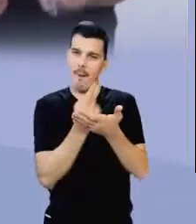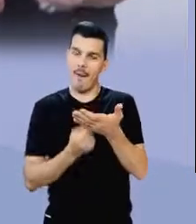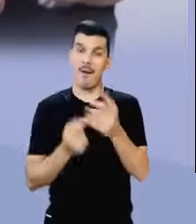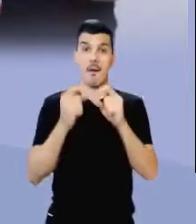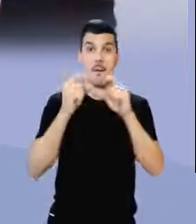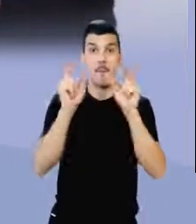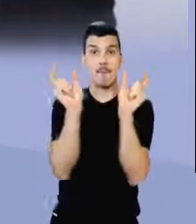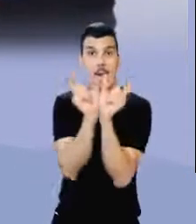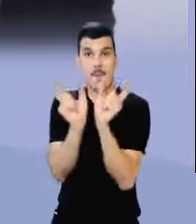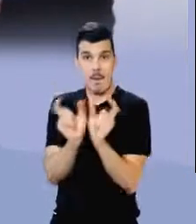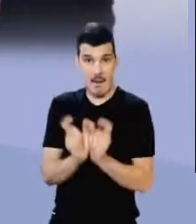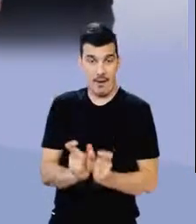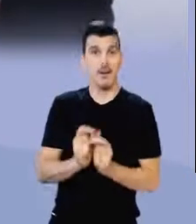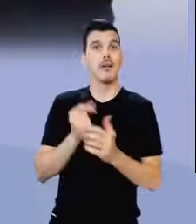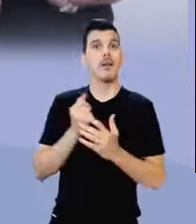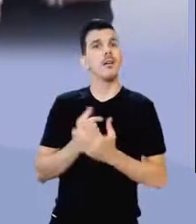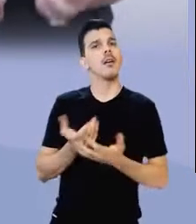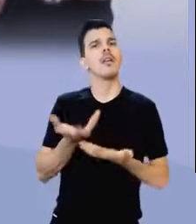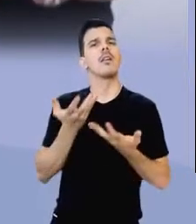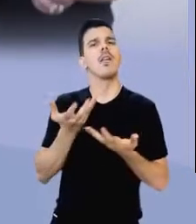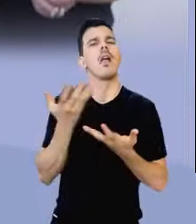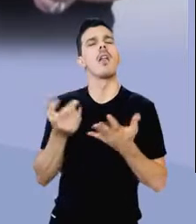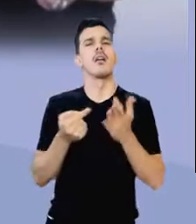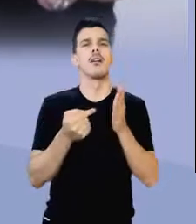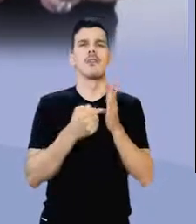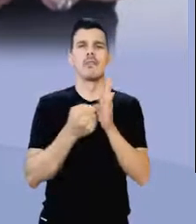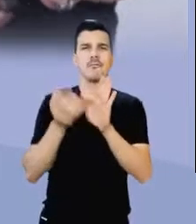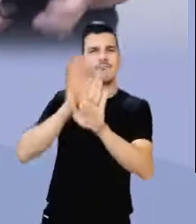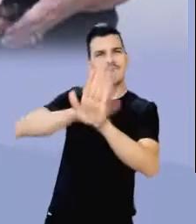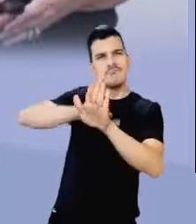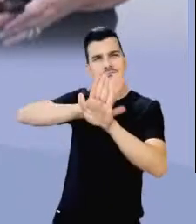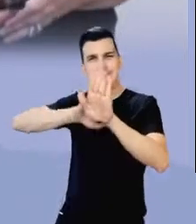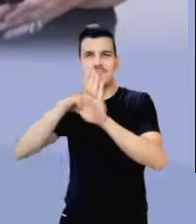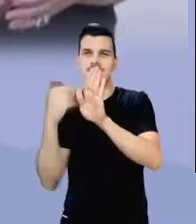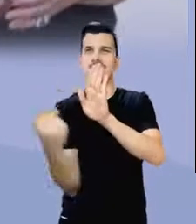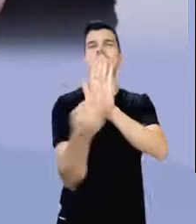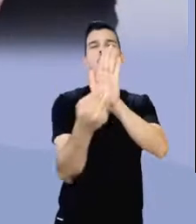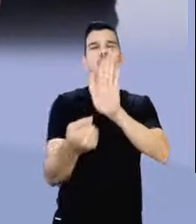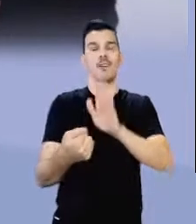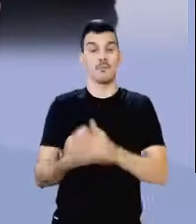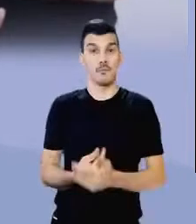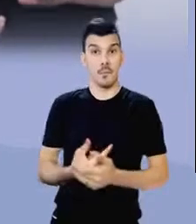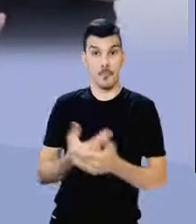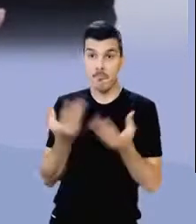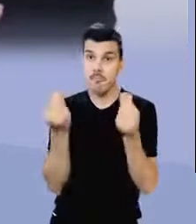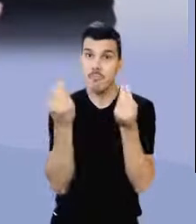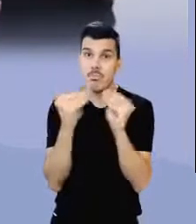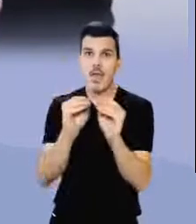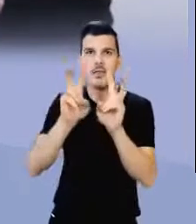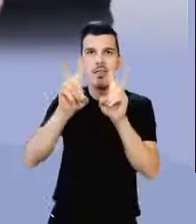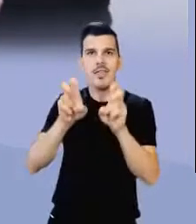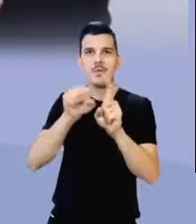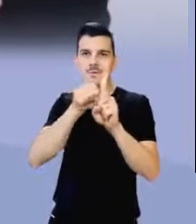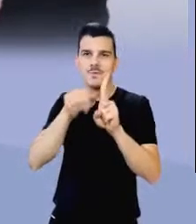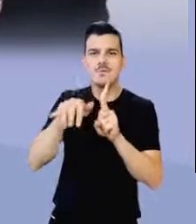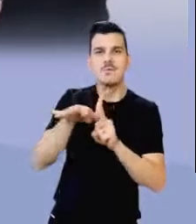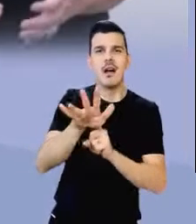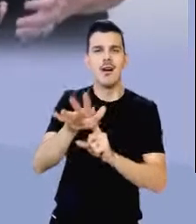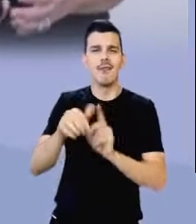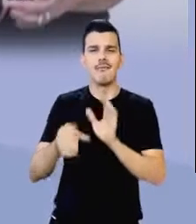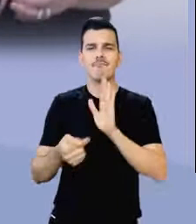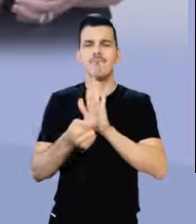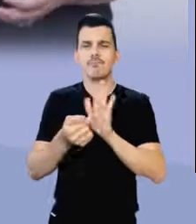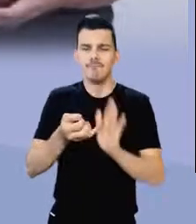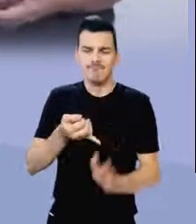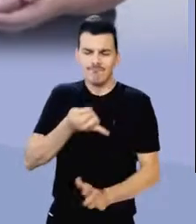palavras, claro, e buscando uma ideologia. Ele acrescenta então ao tema social o seu